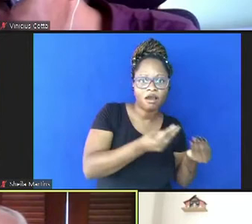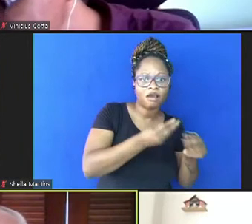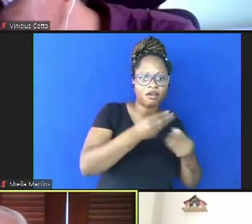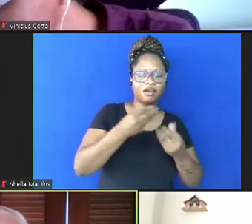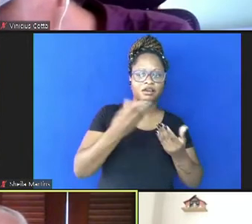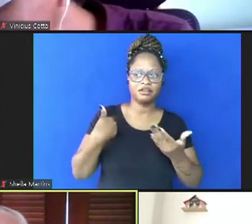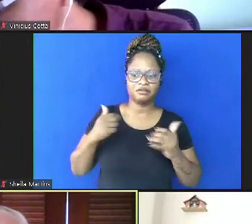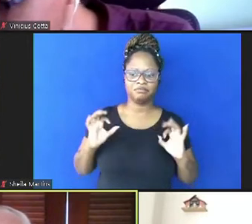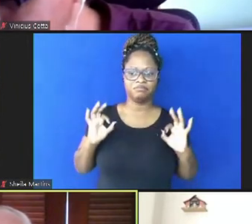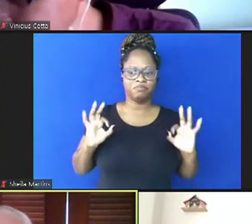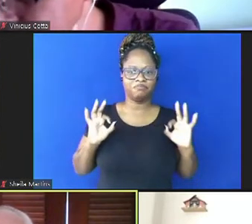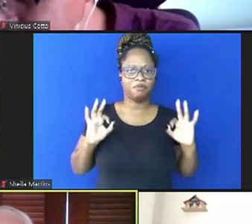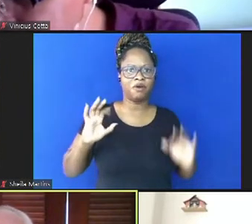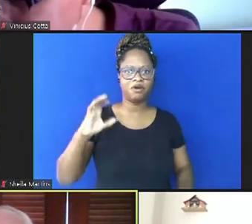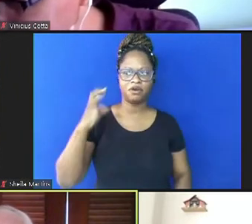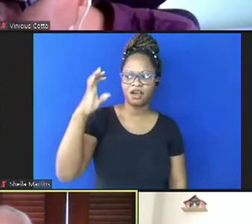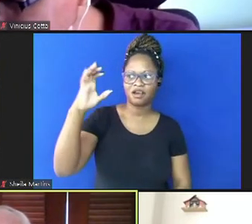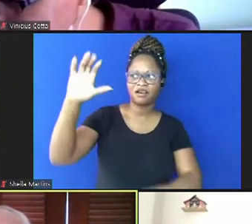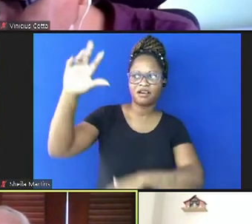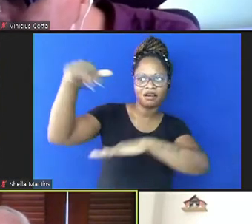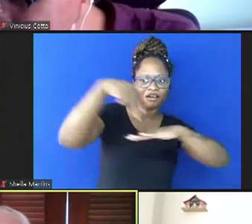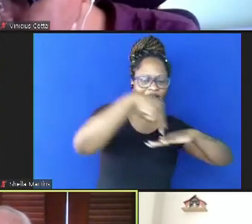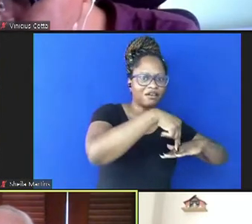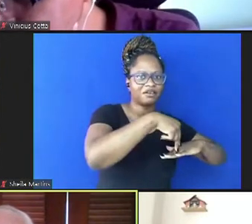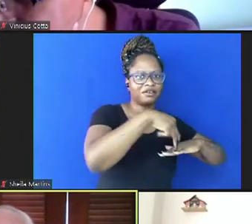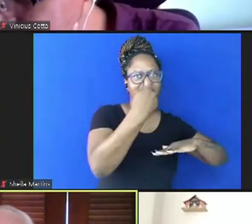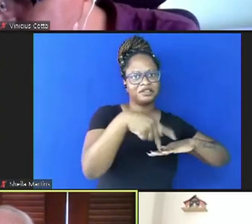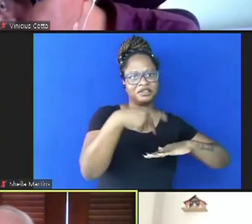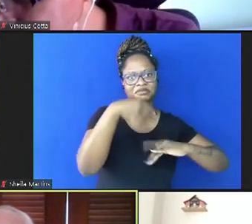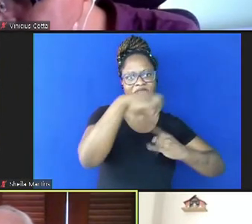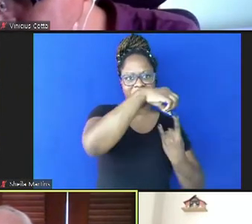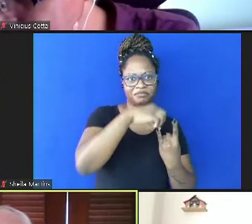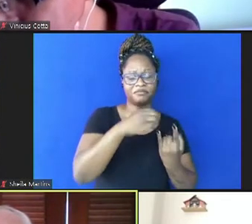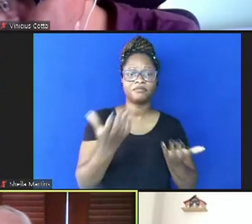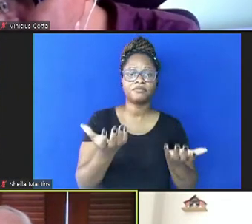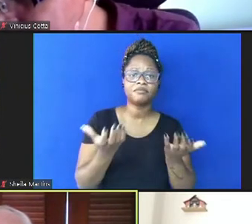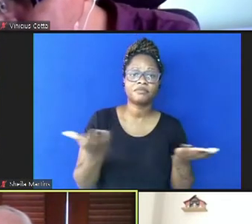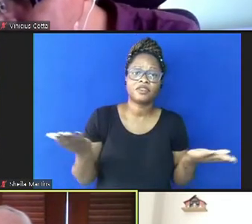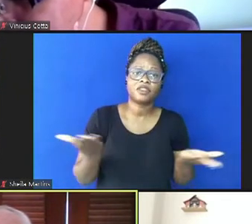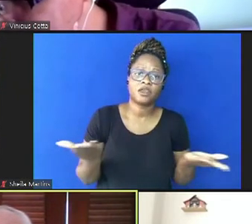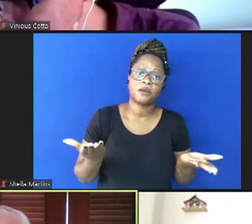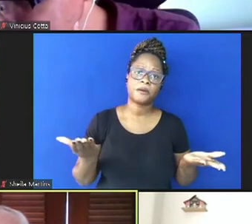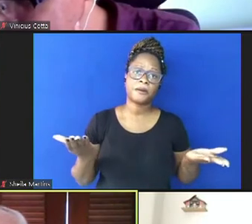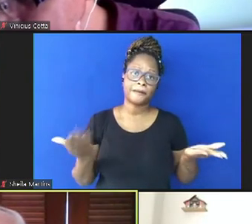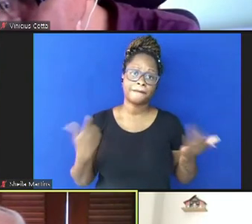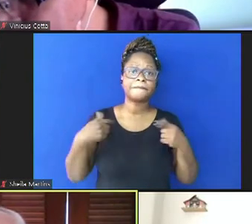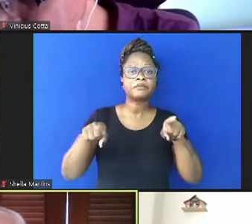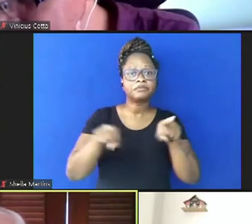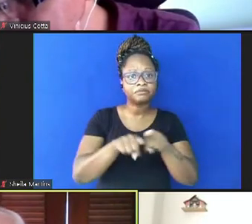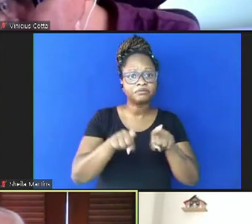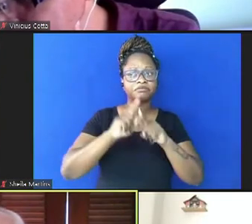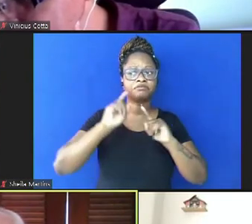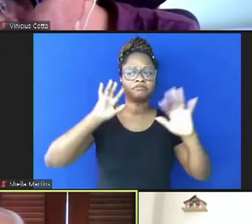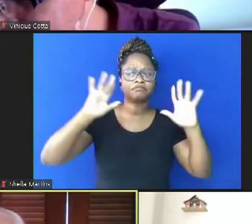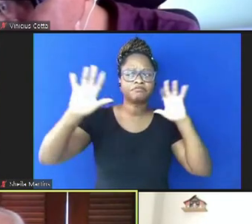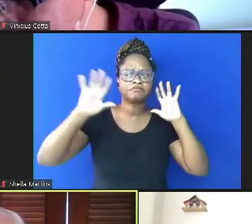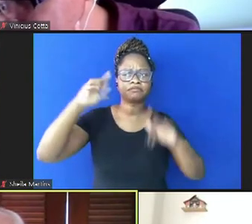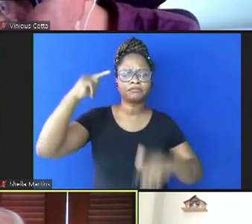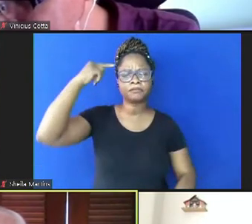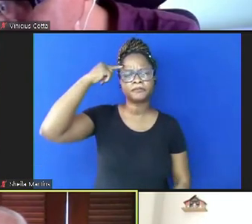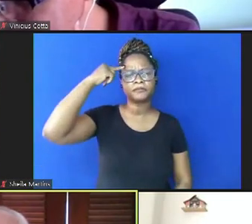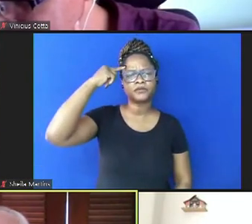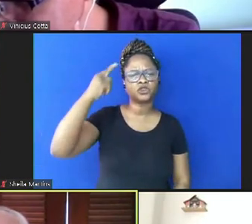estirpe científica nos visitando. Então, eu queria também referir o